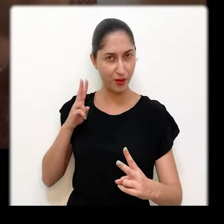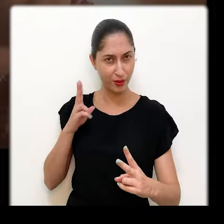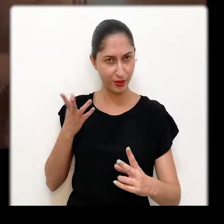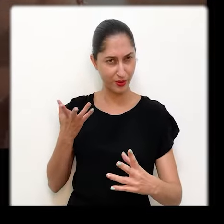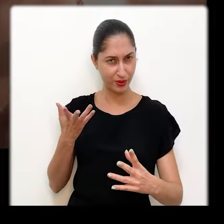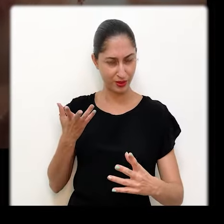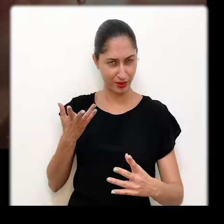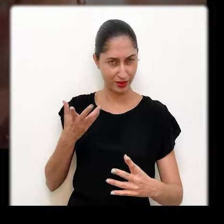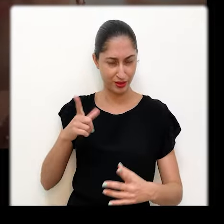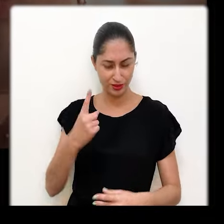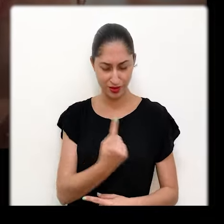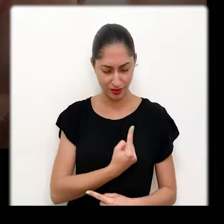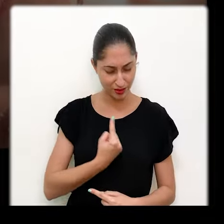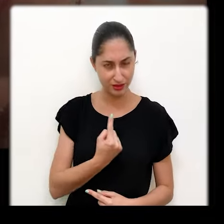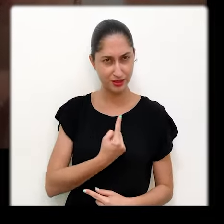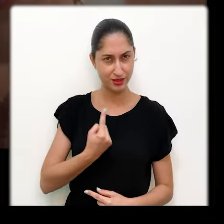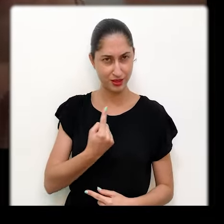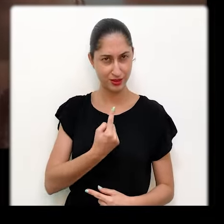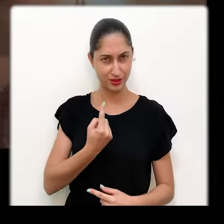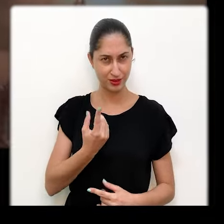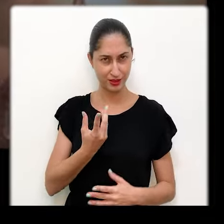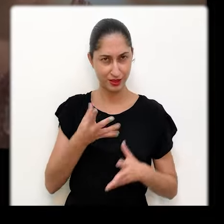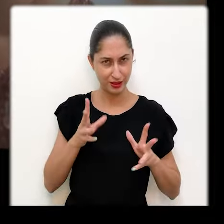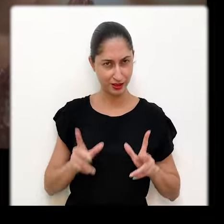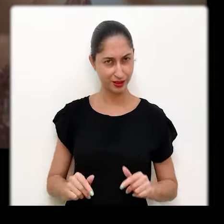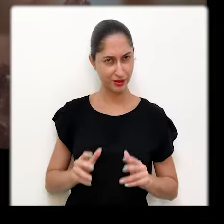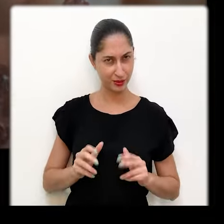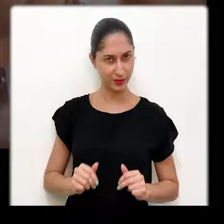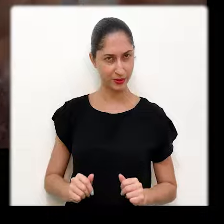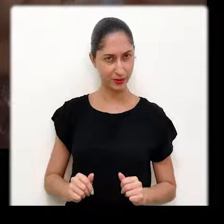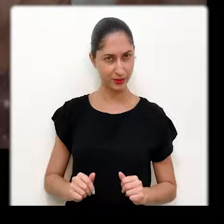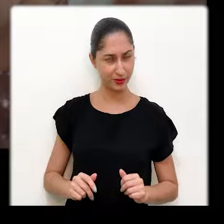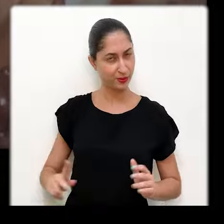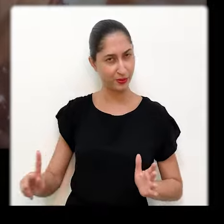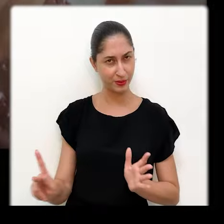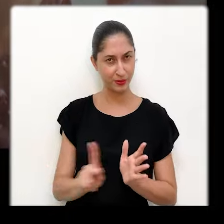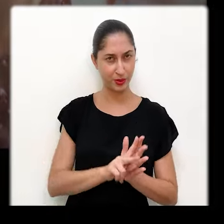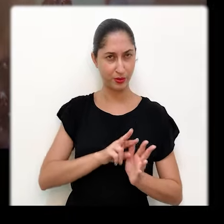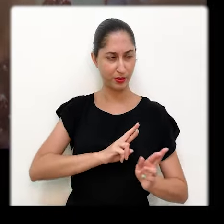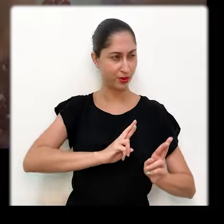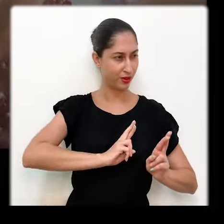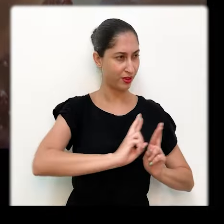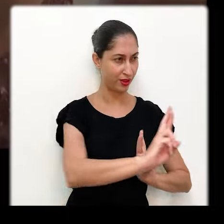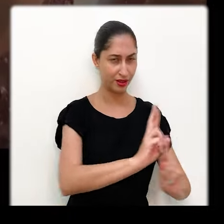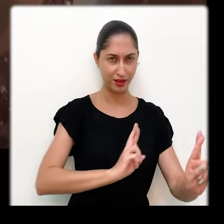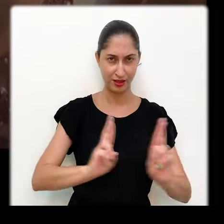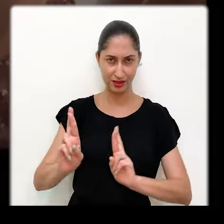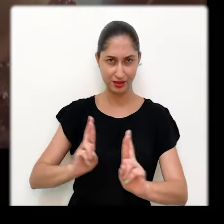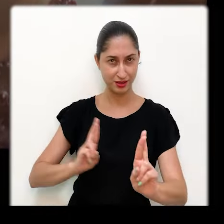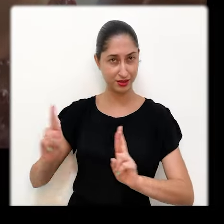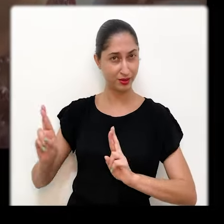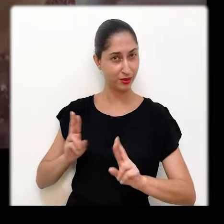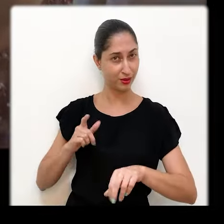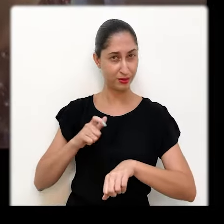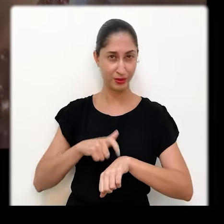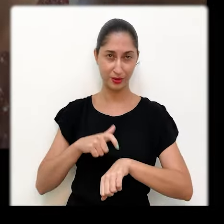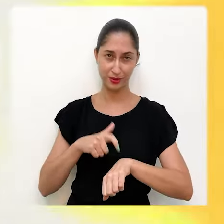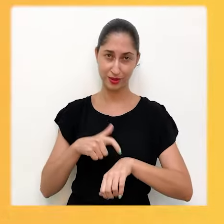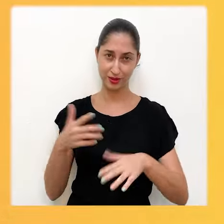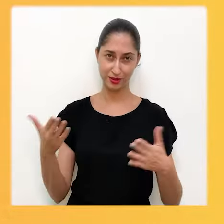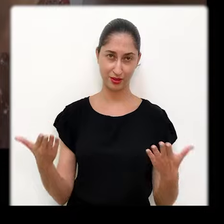asséptico e solitário, como exigem as perigosas relações dos nossos